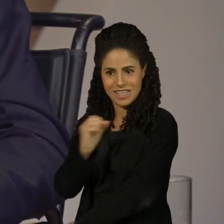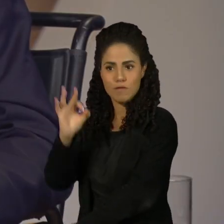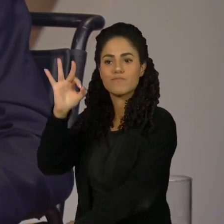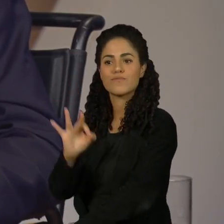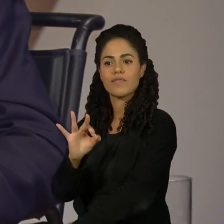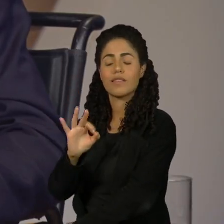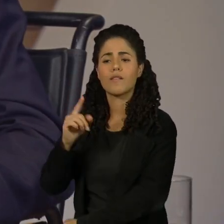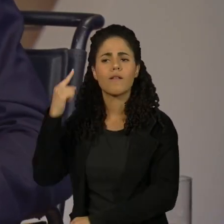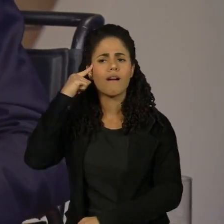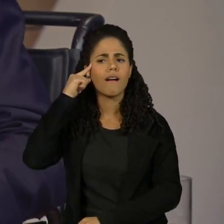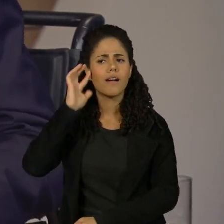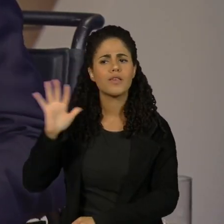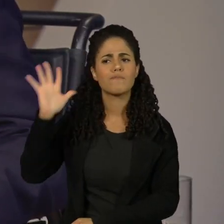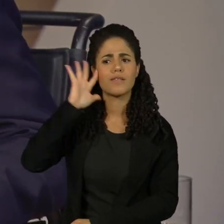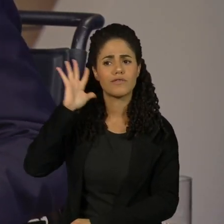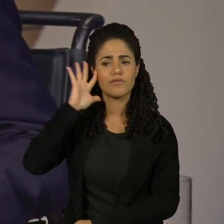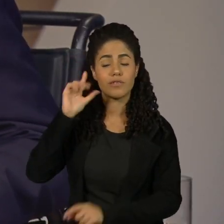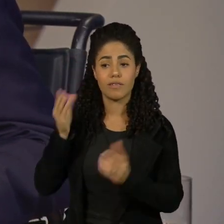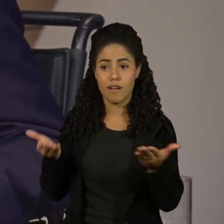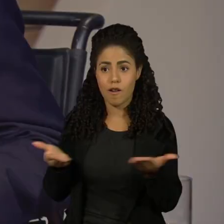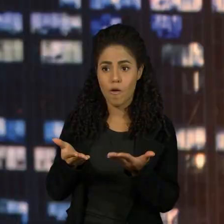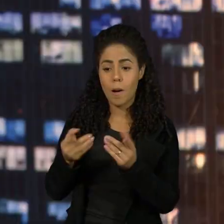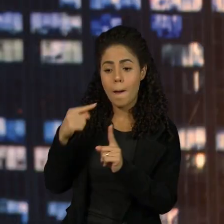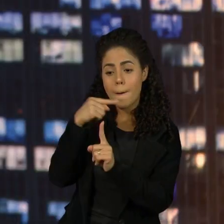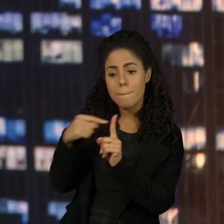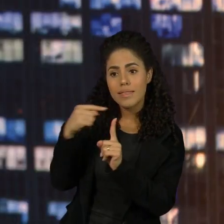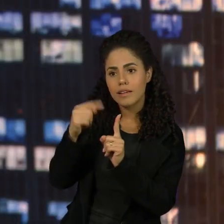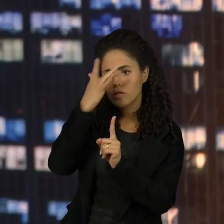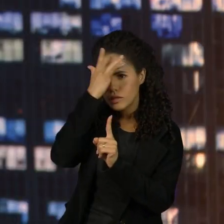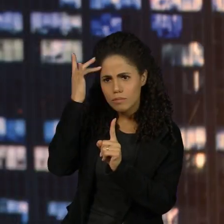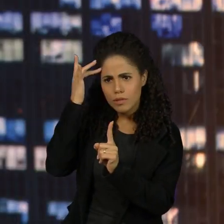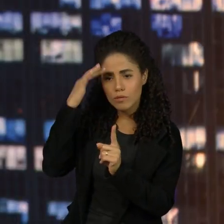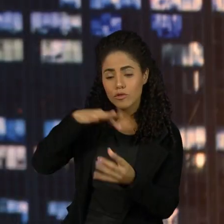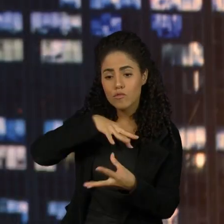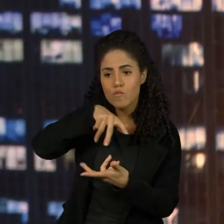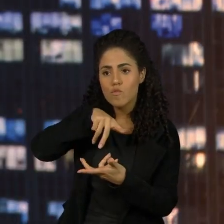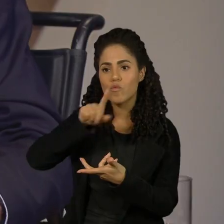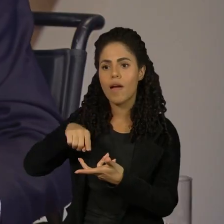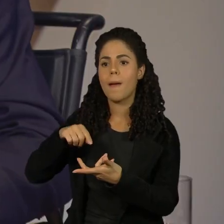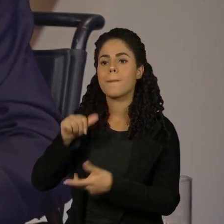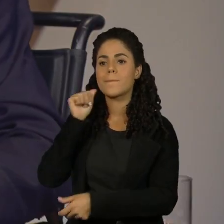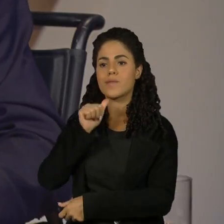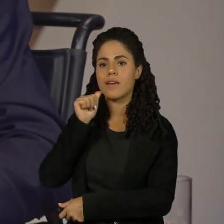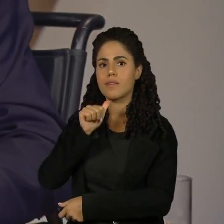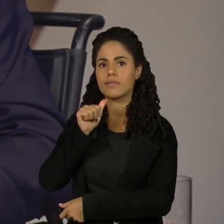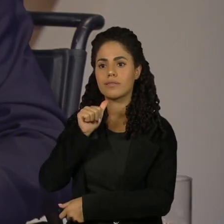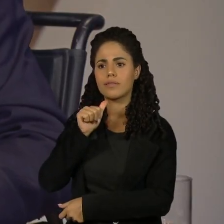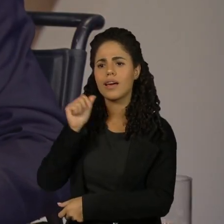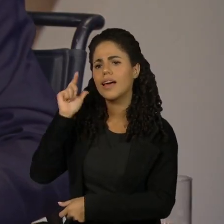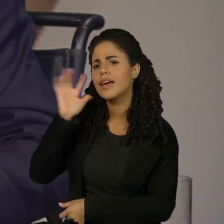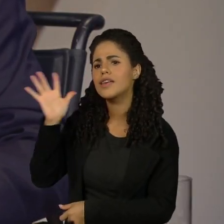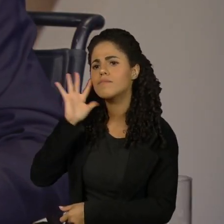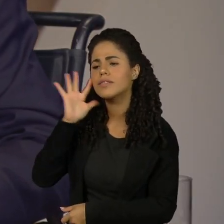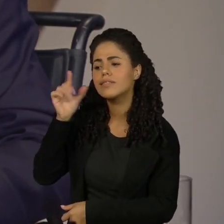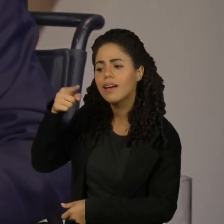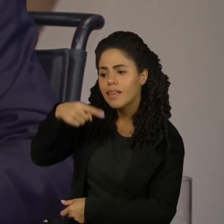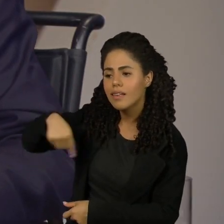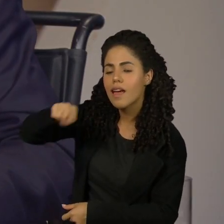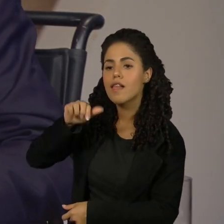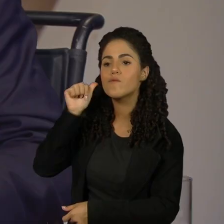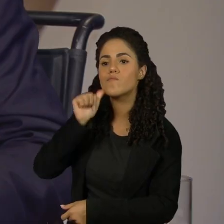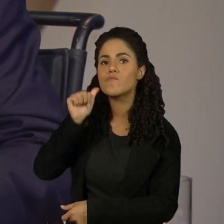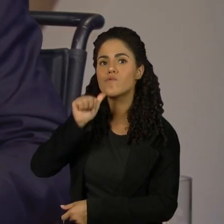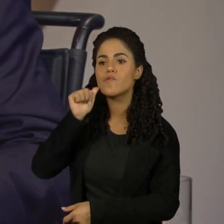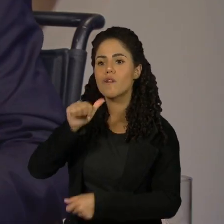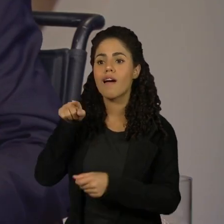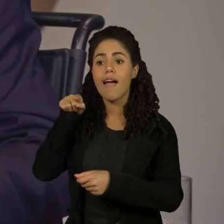hora que você pega... Mais da metade das pessoas vivendo com HIV no mundo são mulheres. E você imagina que são elas que fazem com que você coloque